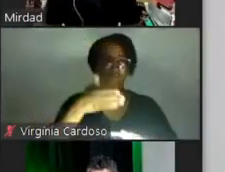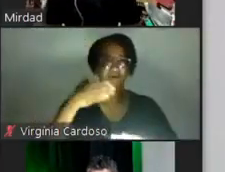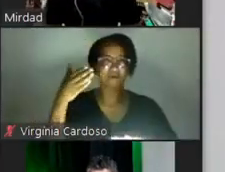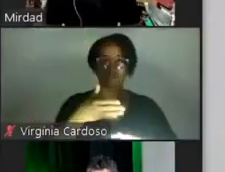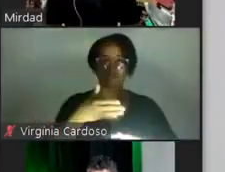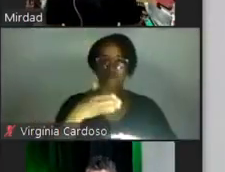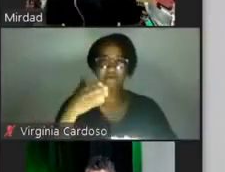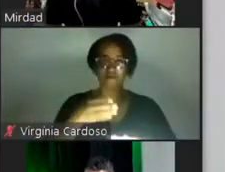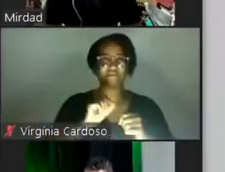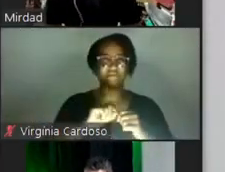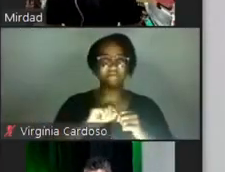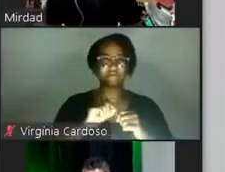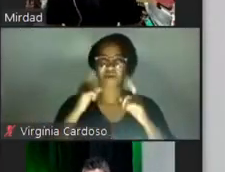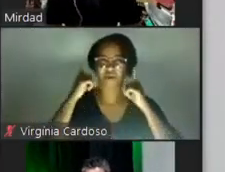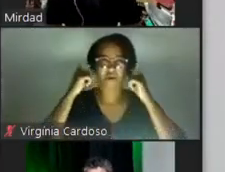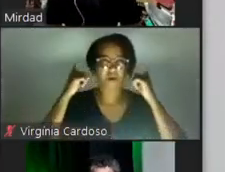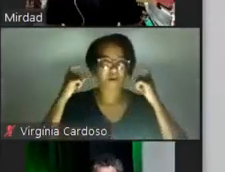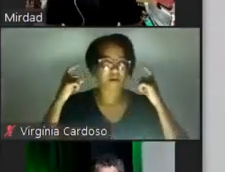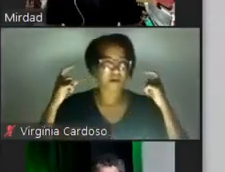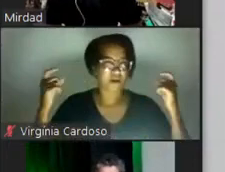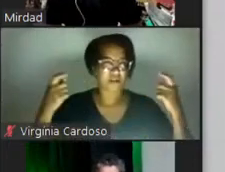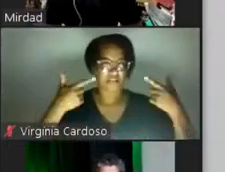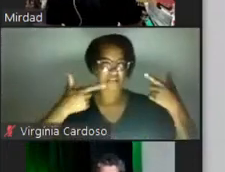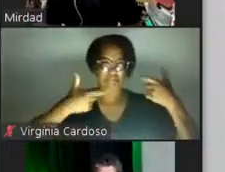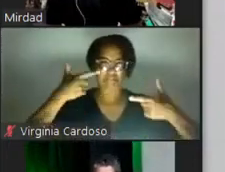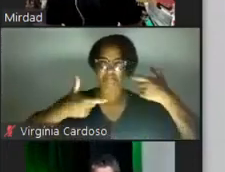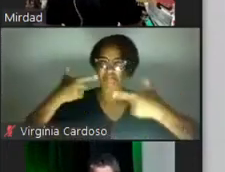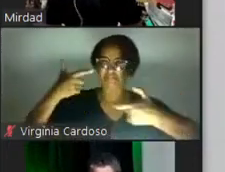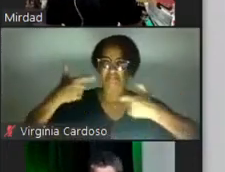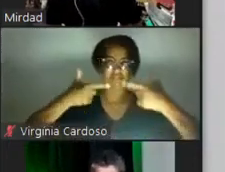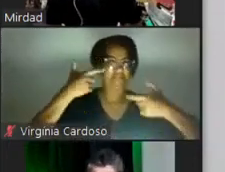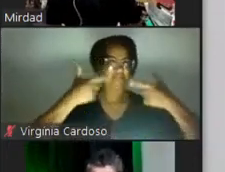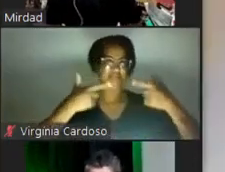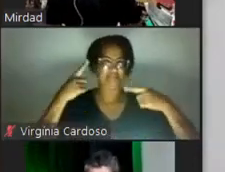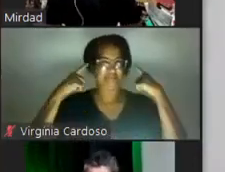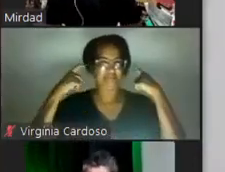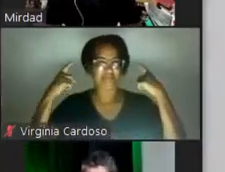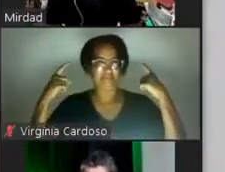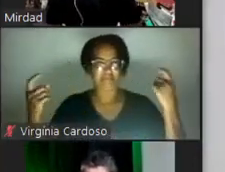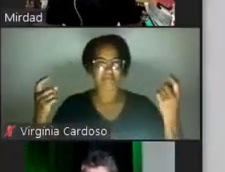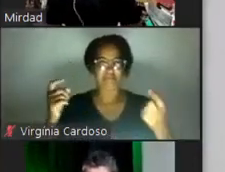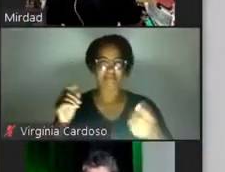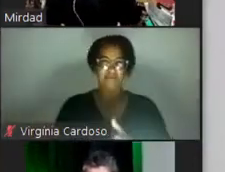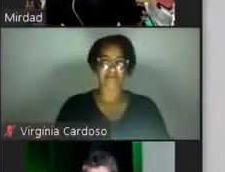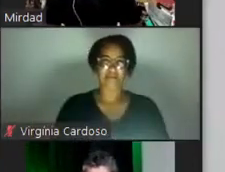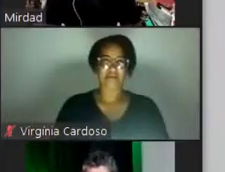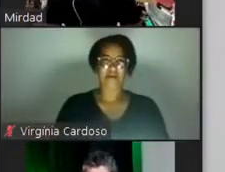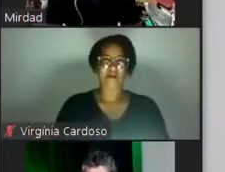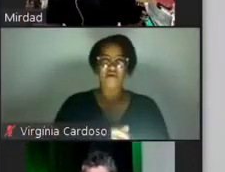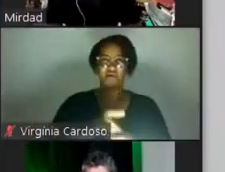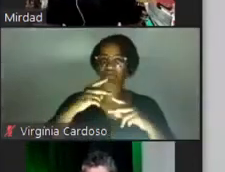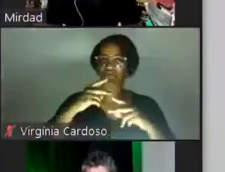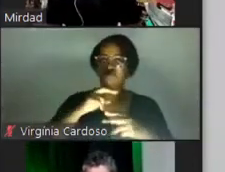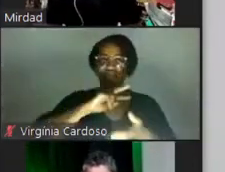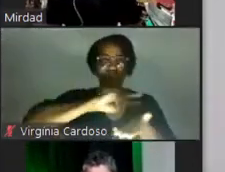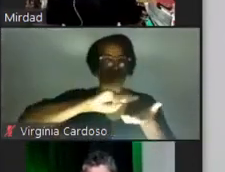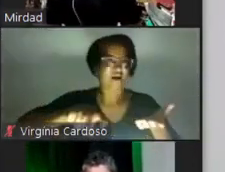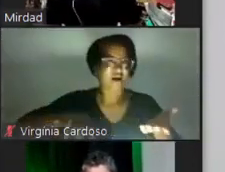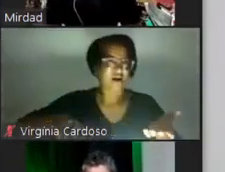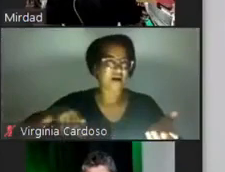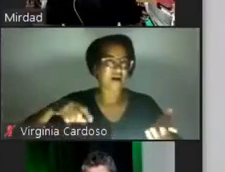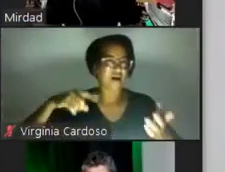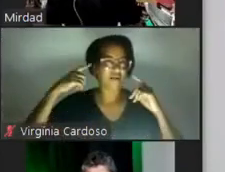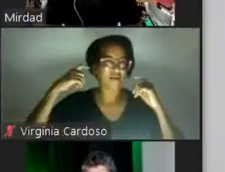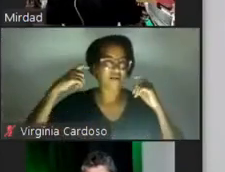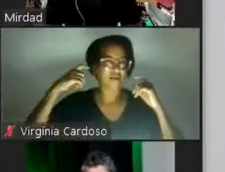de metralhadora. Rico, foi invocando pelo mito. Virou uma